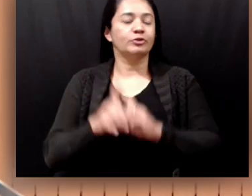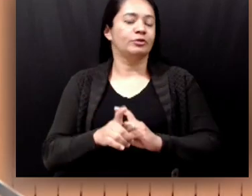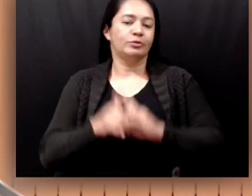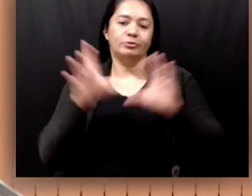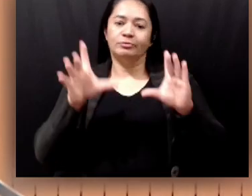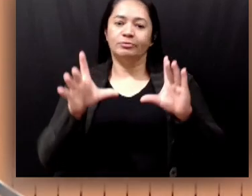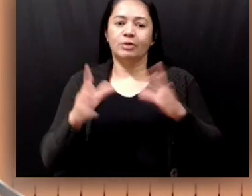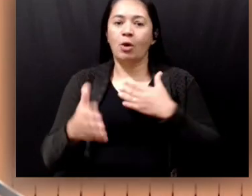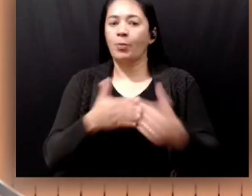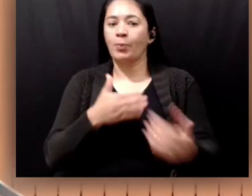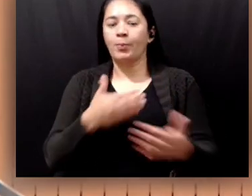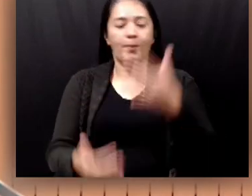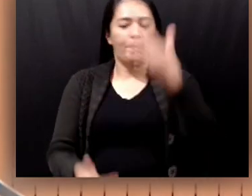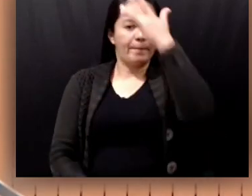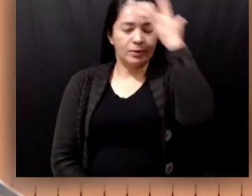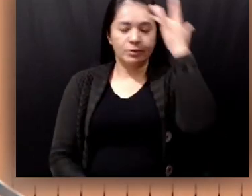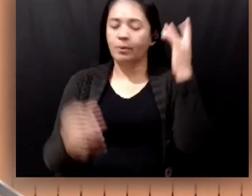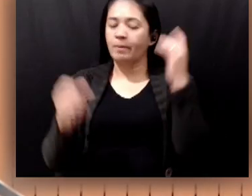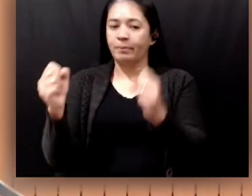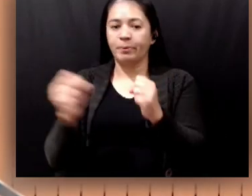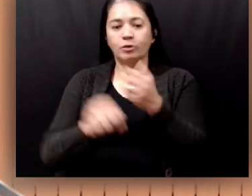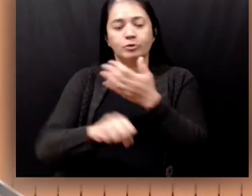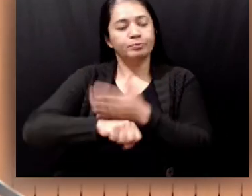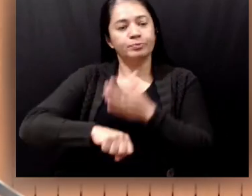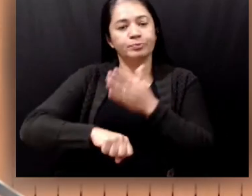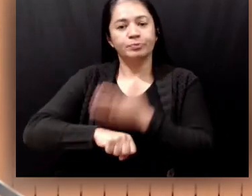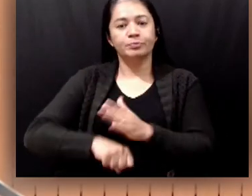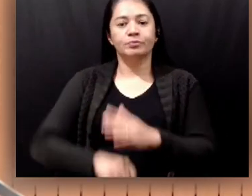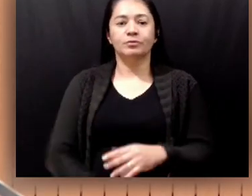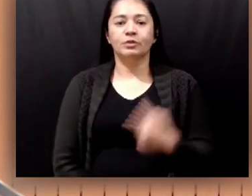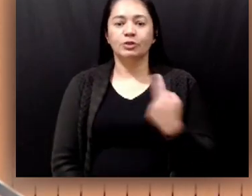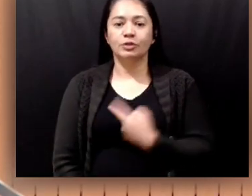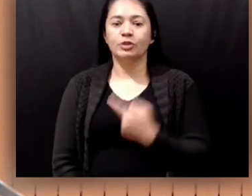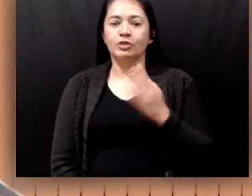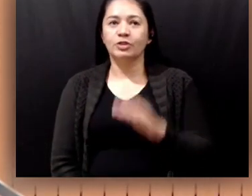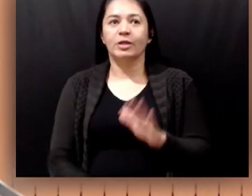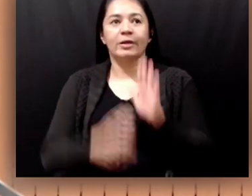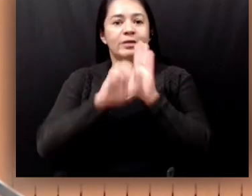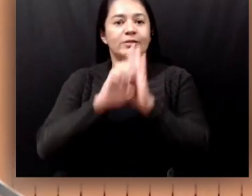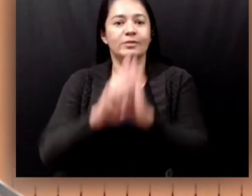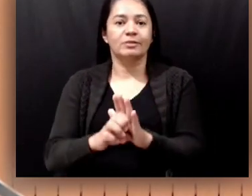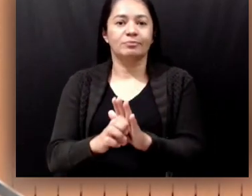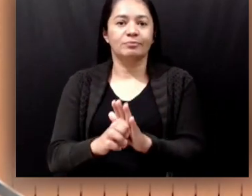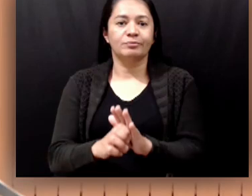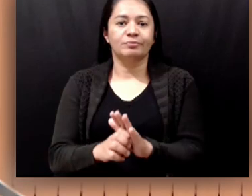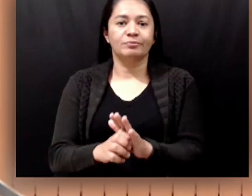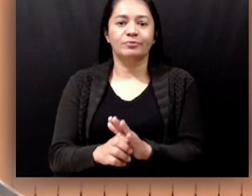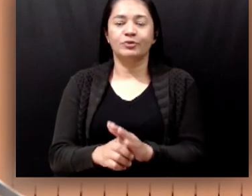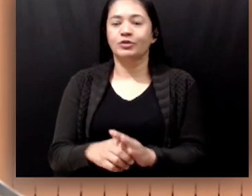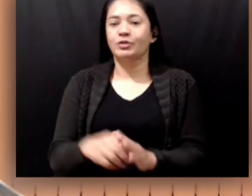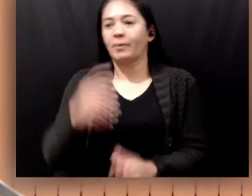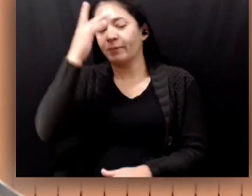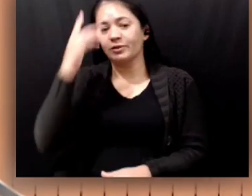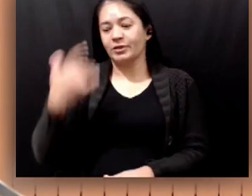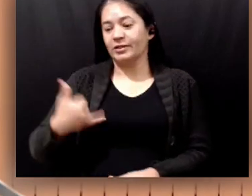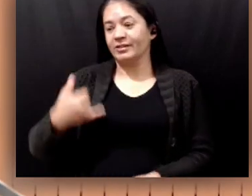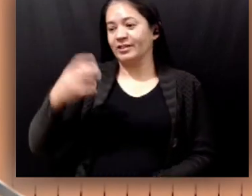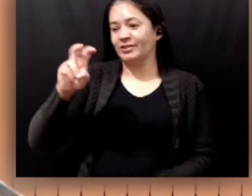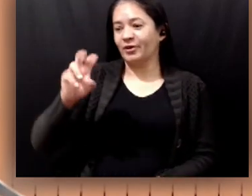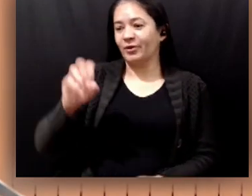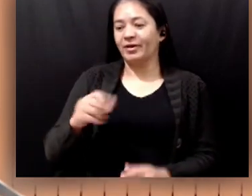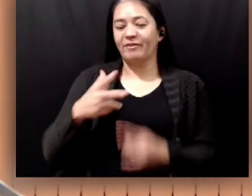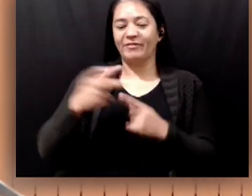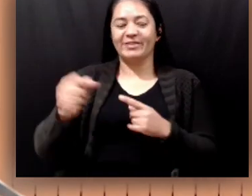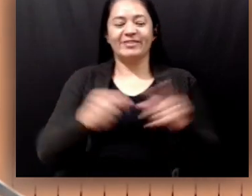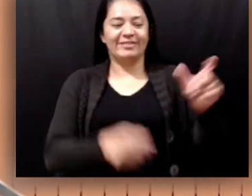pode praticar, e a gente tem exemplos de veteranos 50 ganhando de garotos de 16